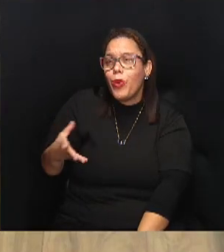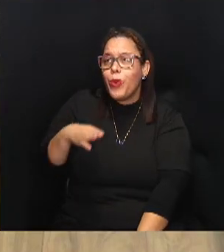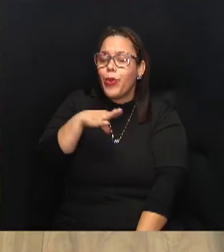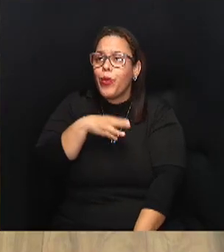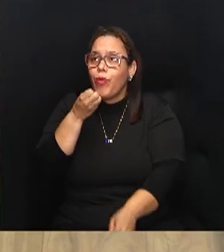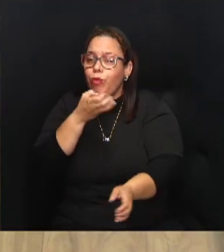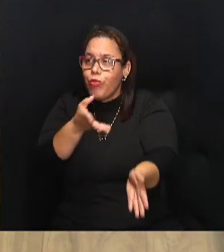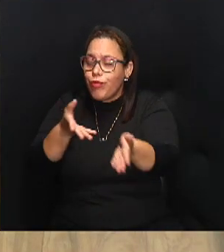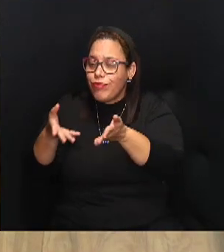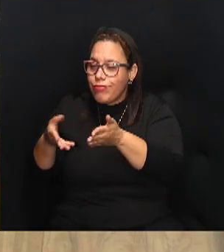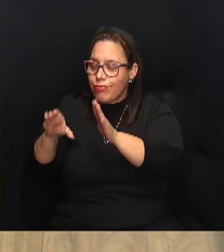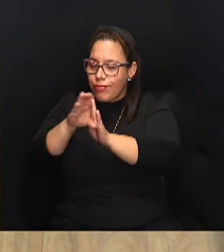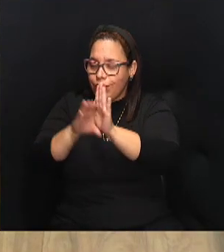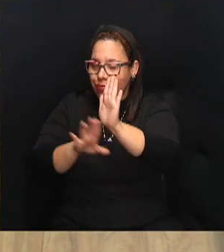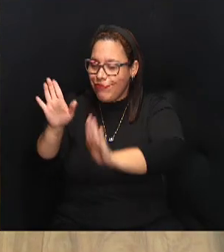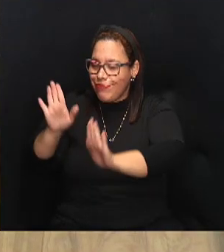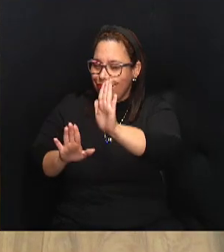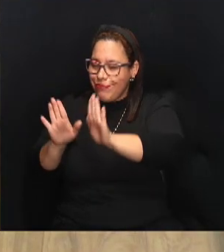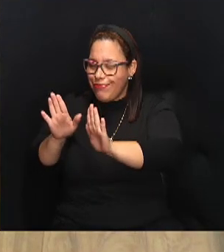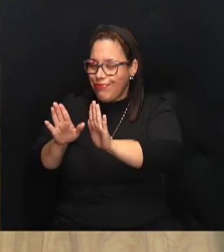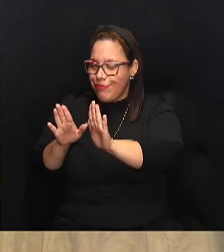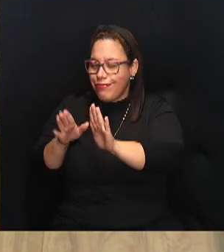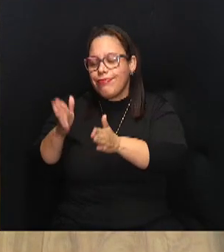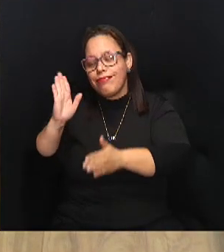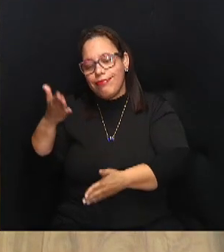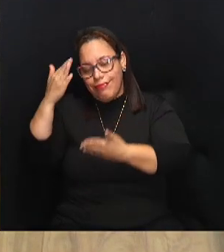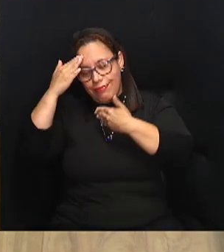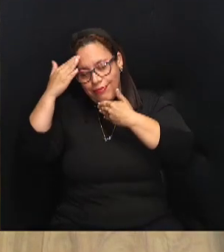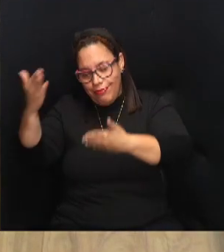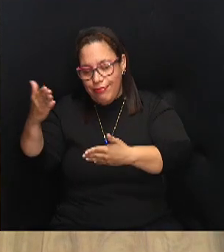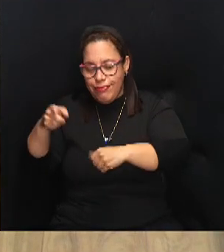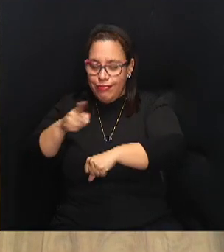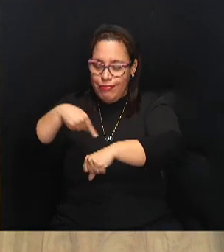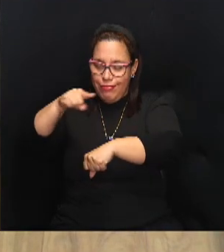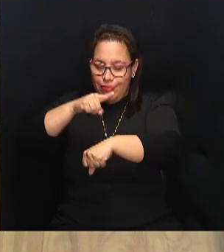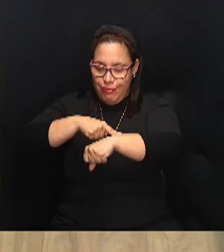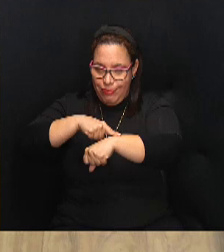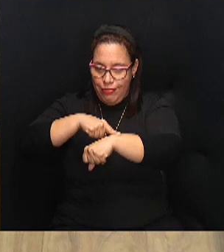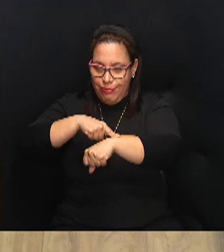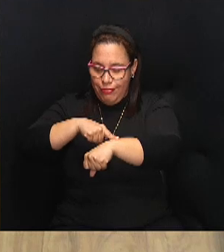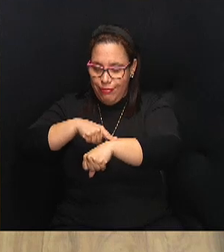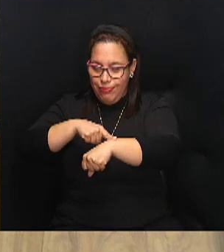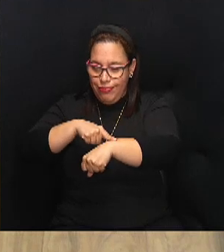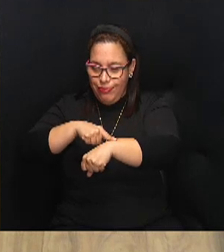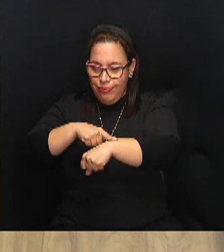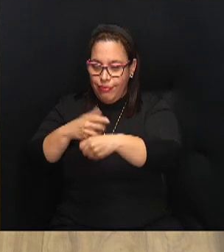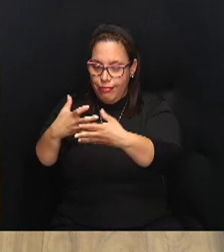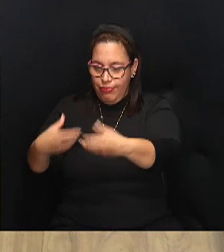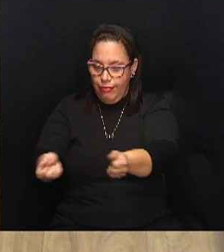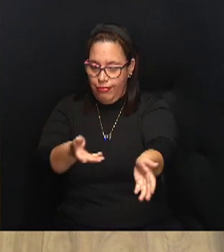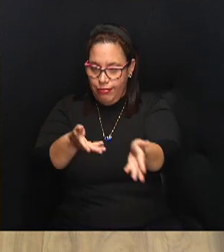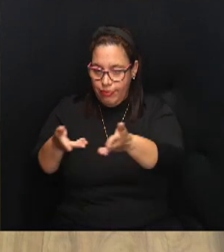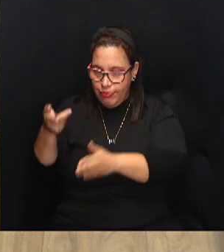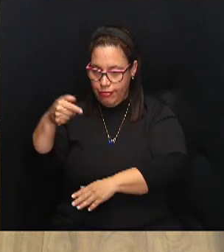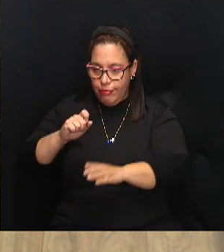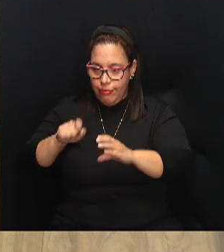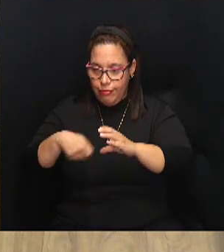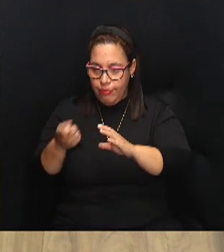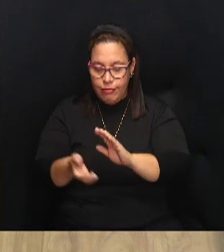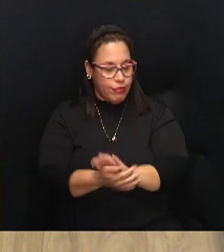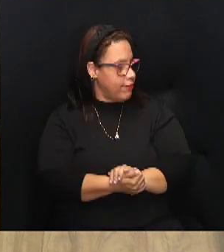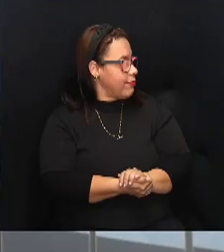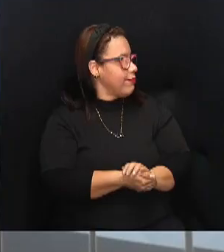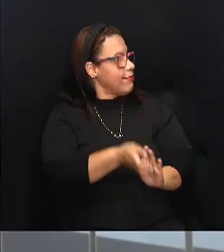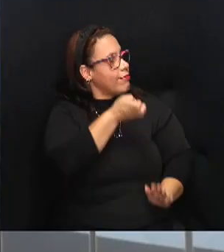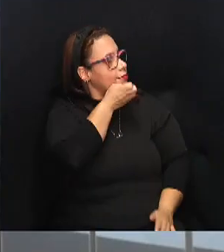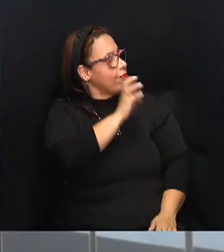Seja bem-vindo ao programa Questão de Ordem e desde já muito obrigado pela disponibilidade do seu tempo, ter aceito o convite para estar aqui no nosso estúdio. Boa